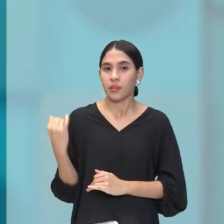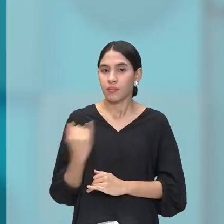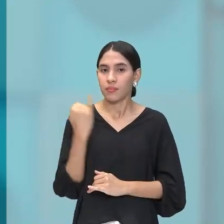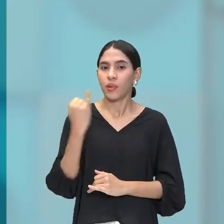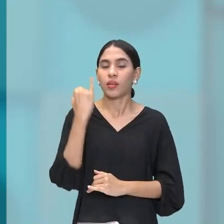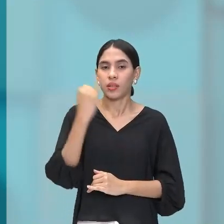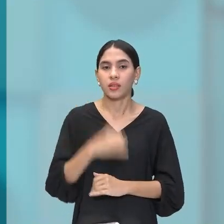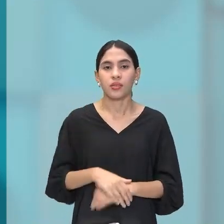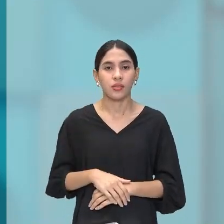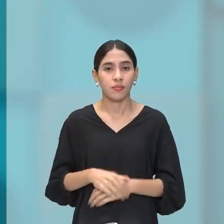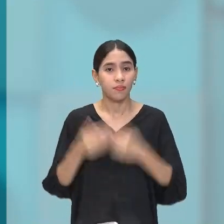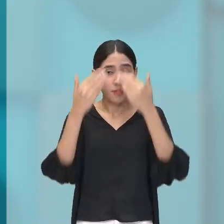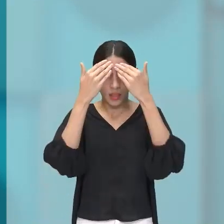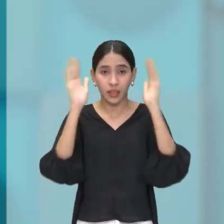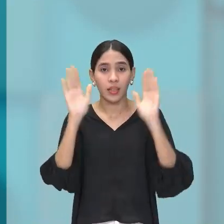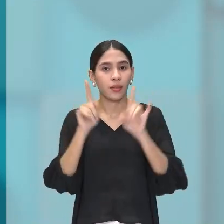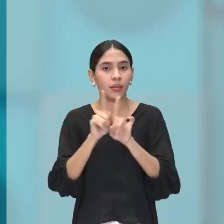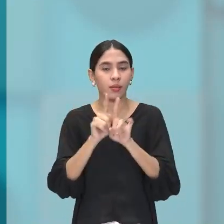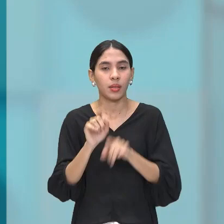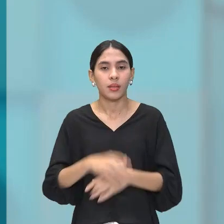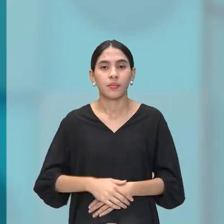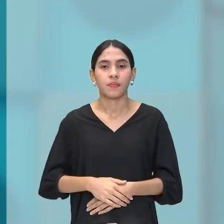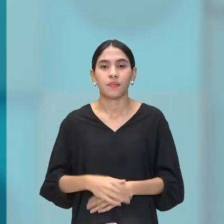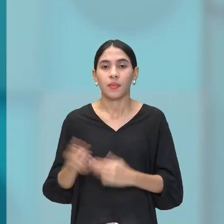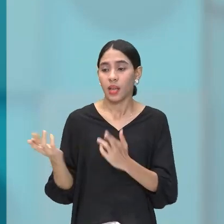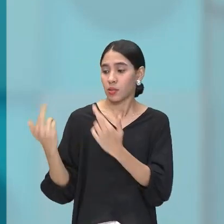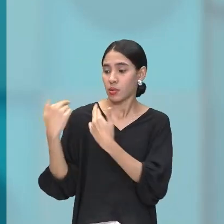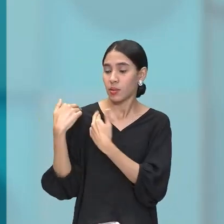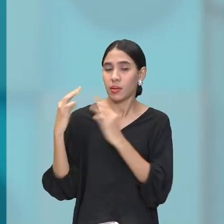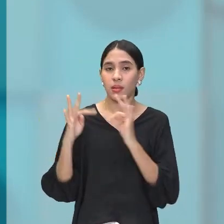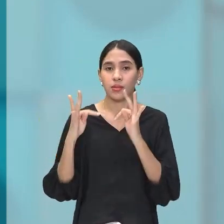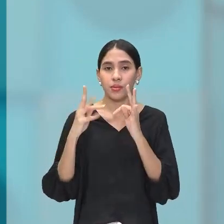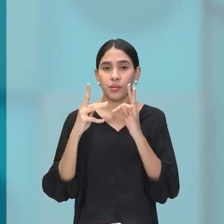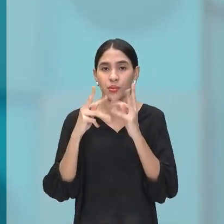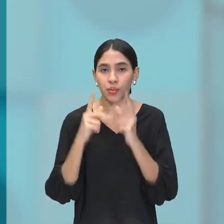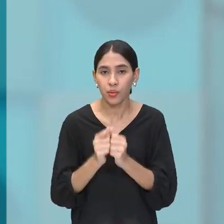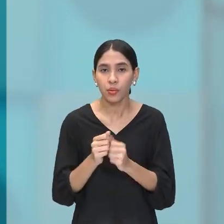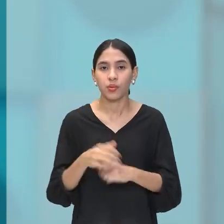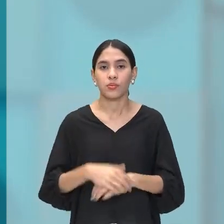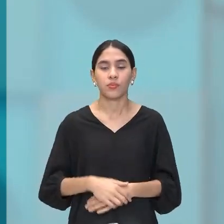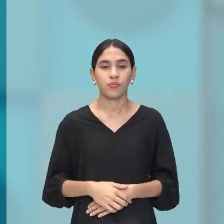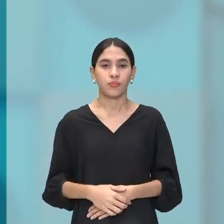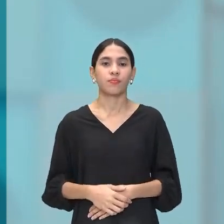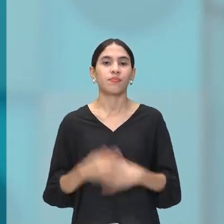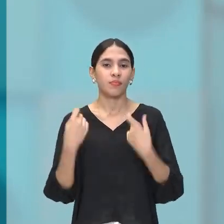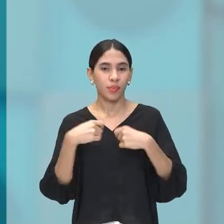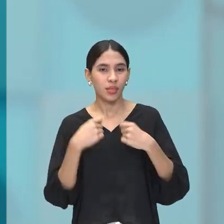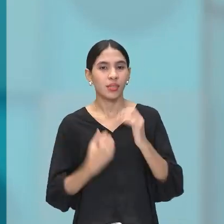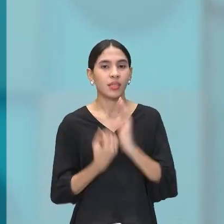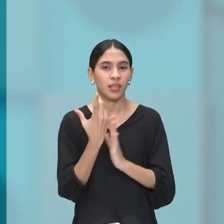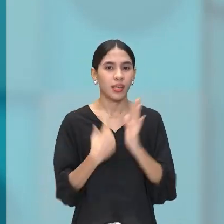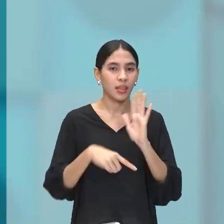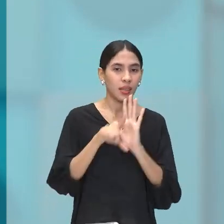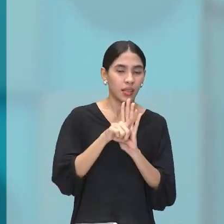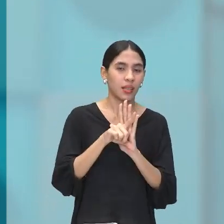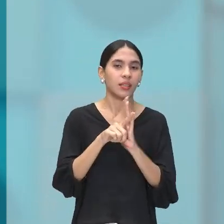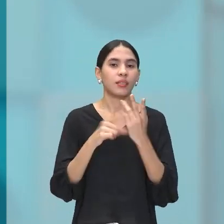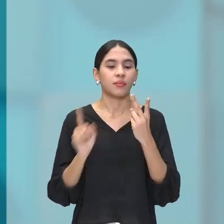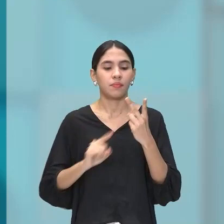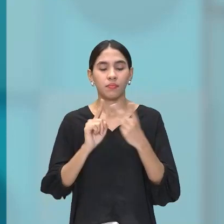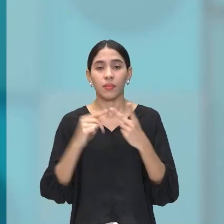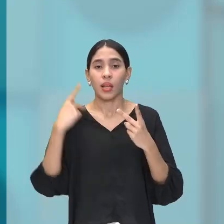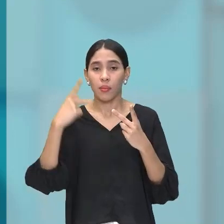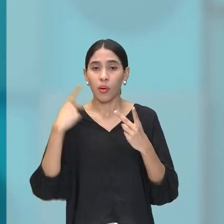E, que já fica claro, que é responsabilidade de todos, é preciso que tenha leis, que tenha aí